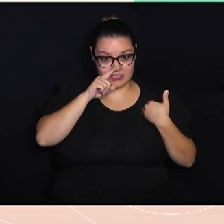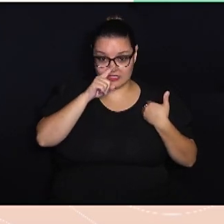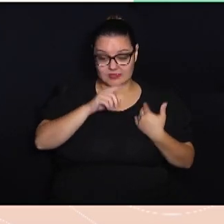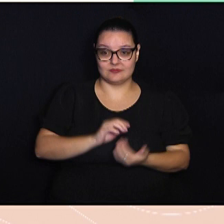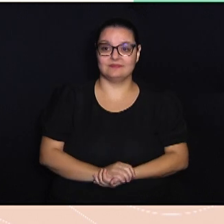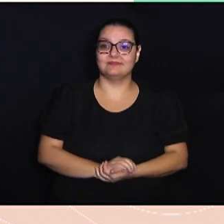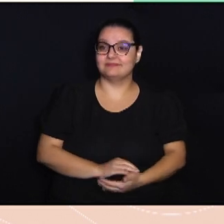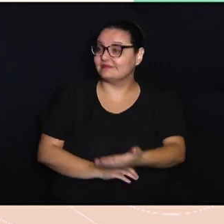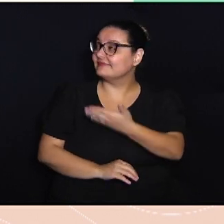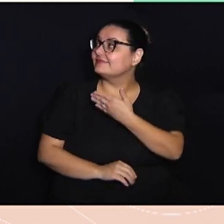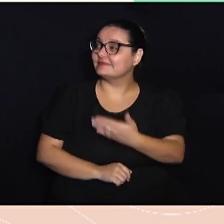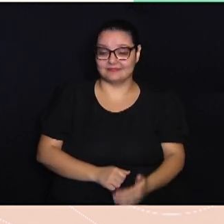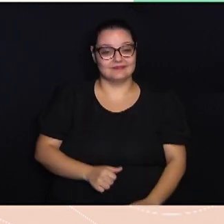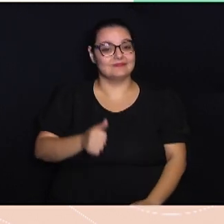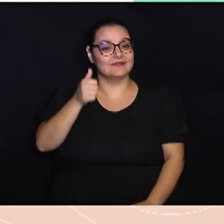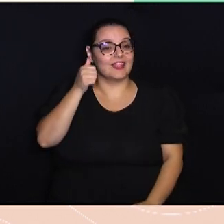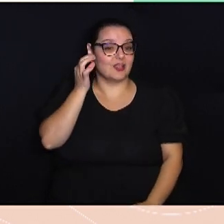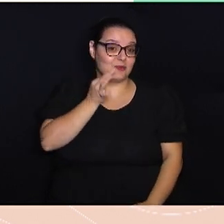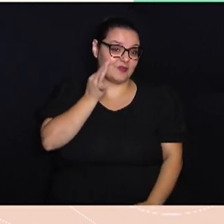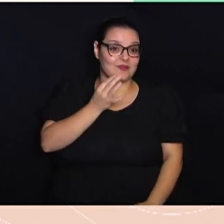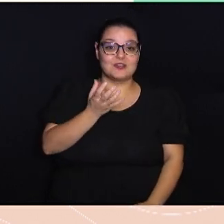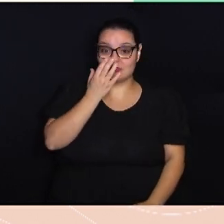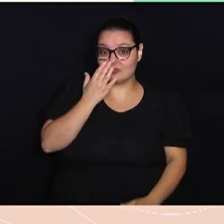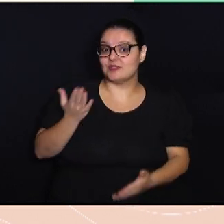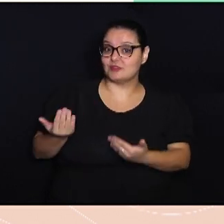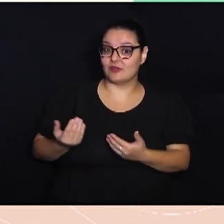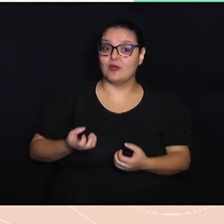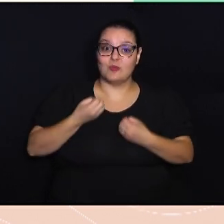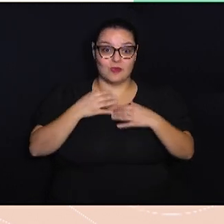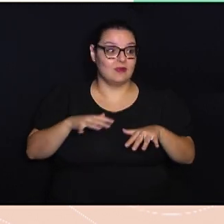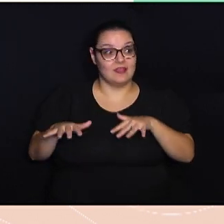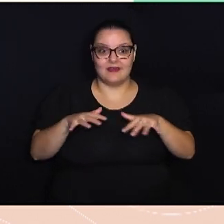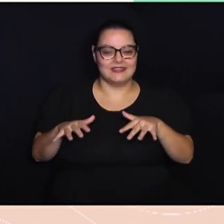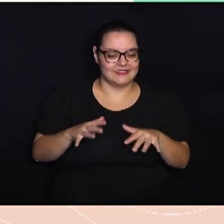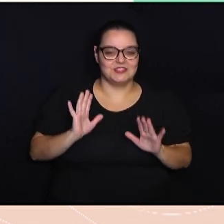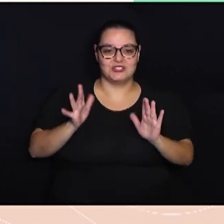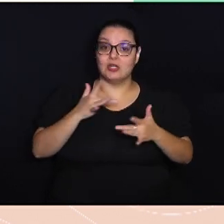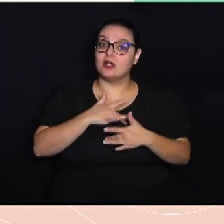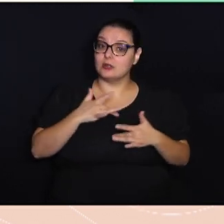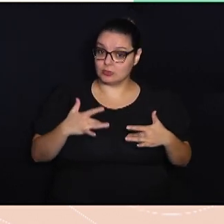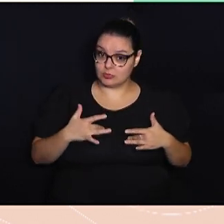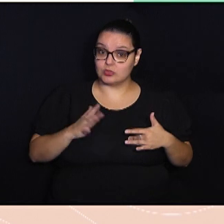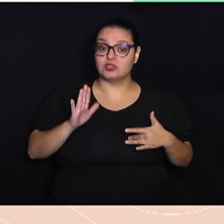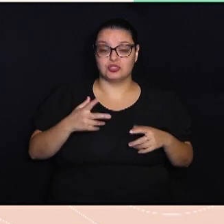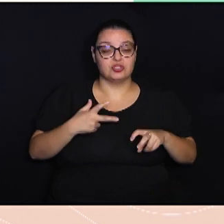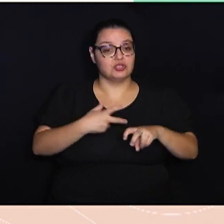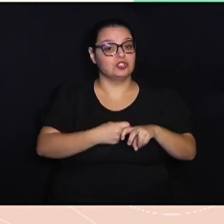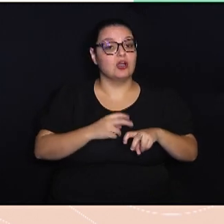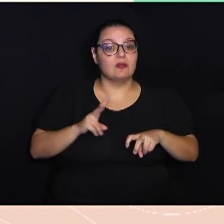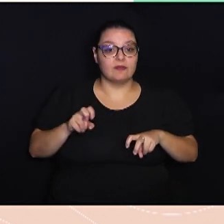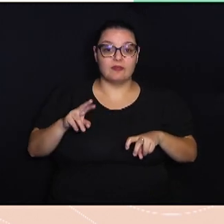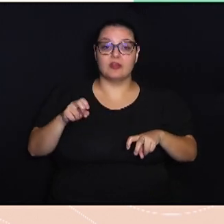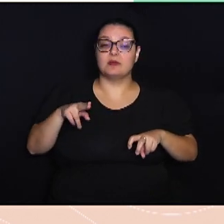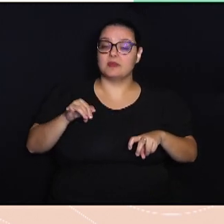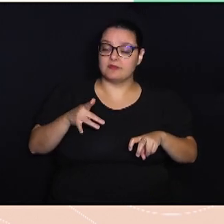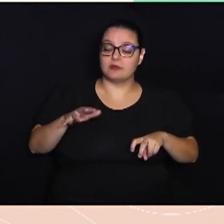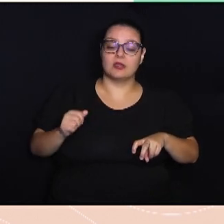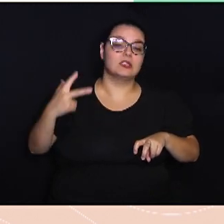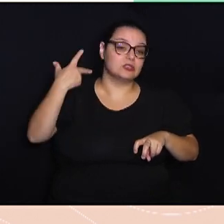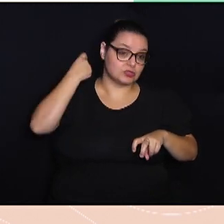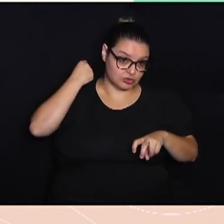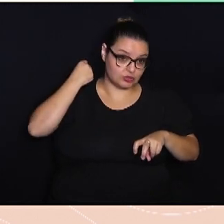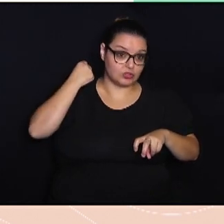buscaram substitutos nacionais ou de outros mercados, de outros países, para tentar se proteger.